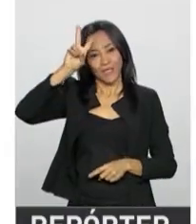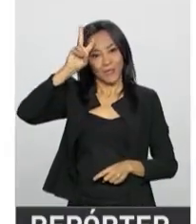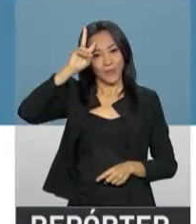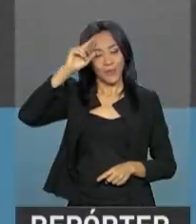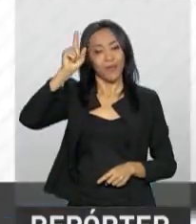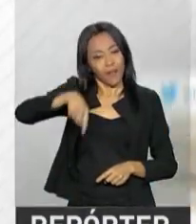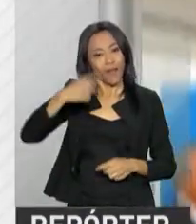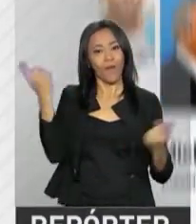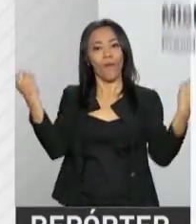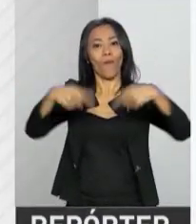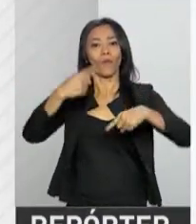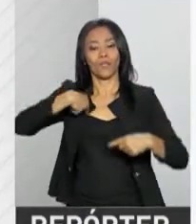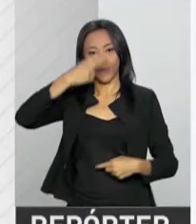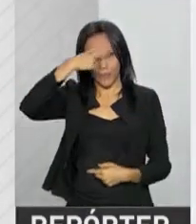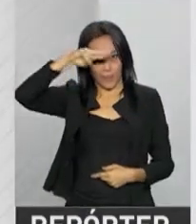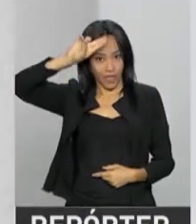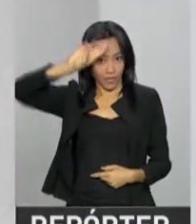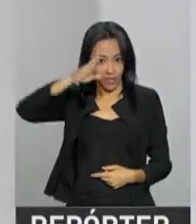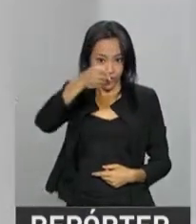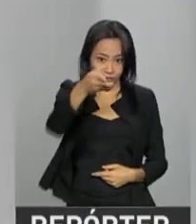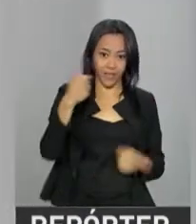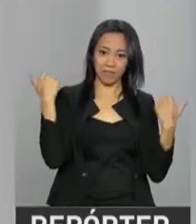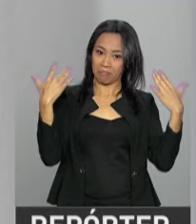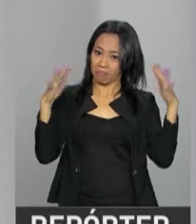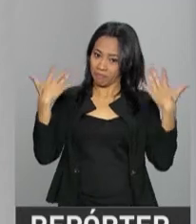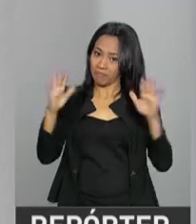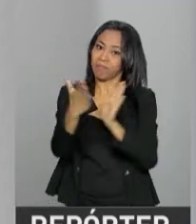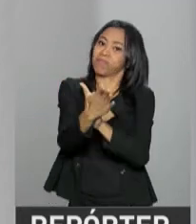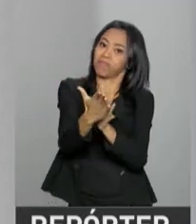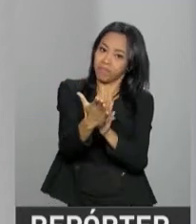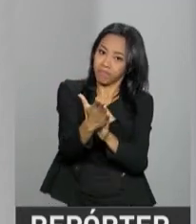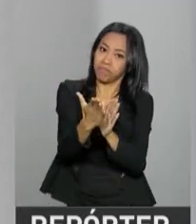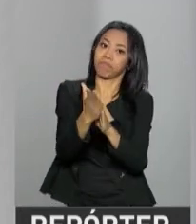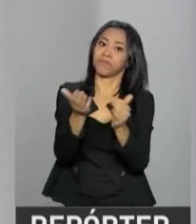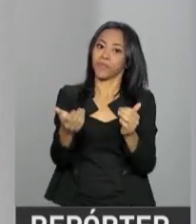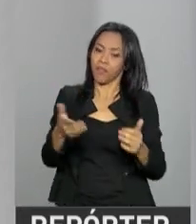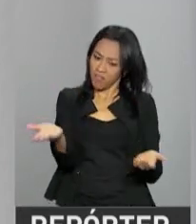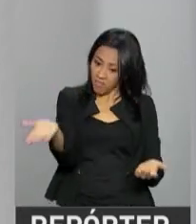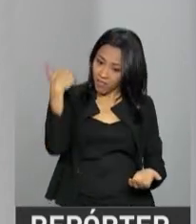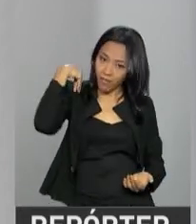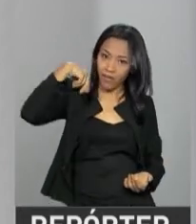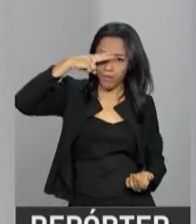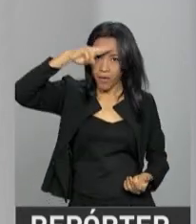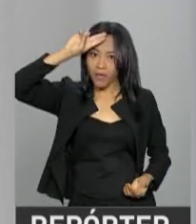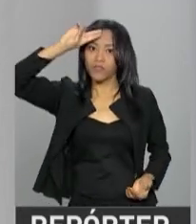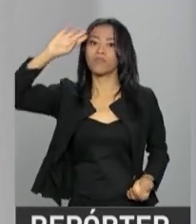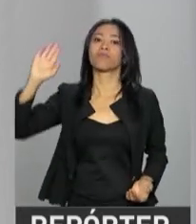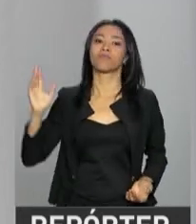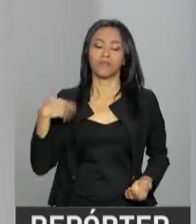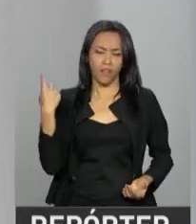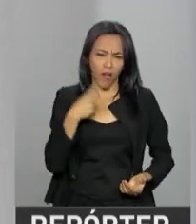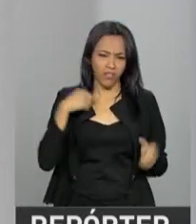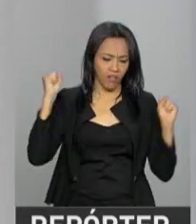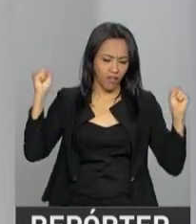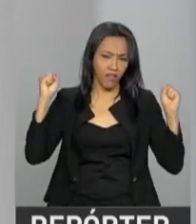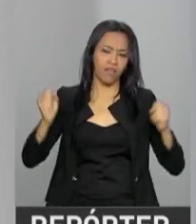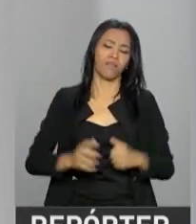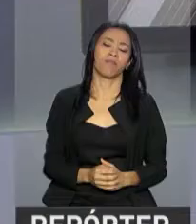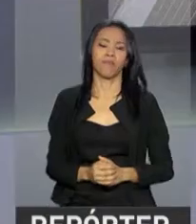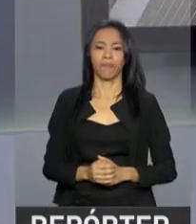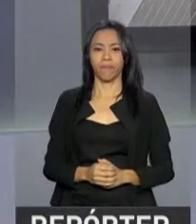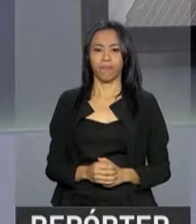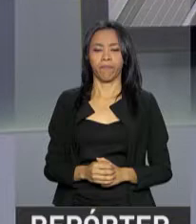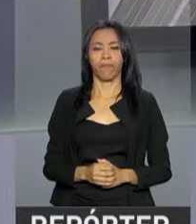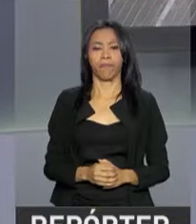o presidente michel temer comemorou o resultado do jogo e disse venha o méxico estamos todos na torcida